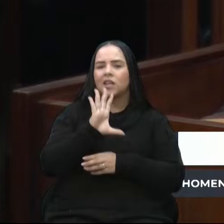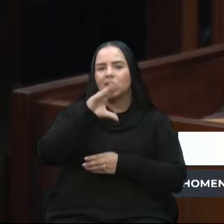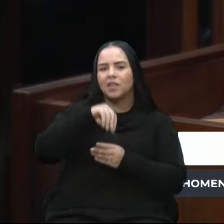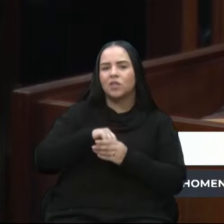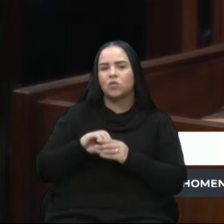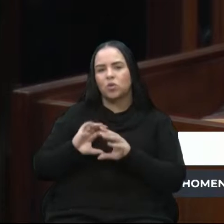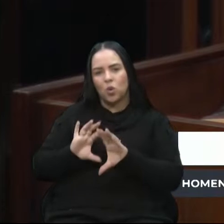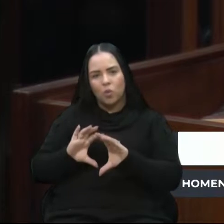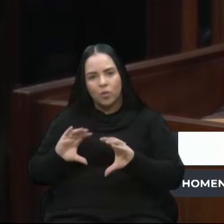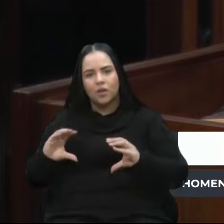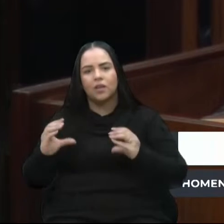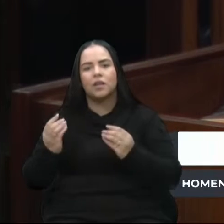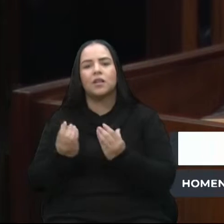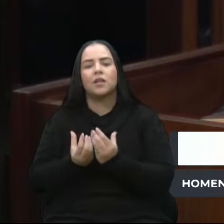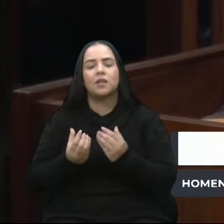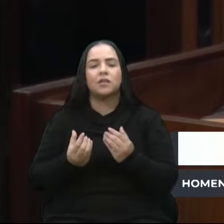comunidades